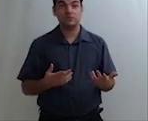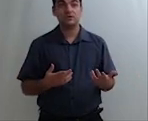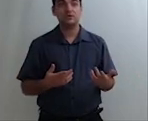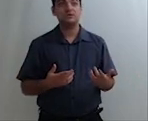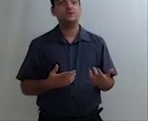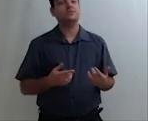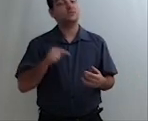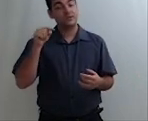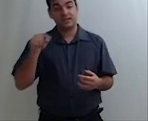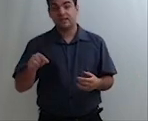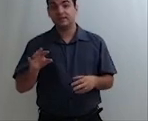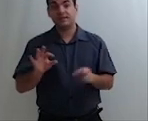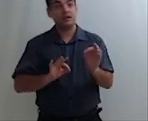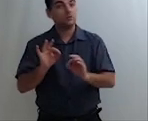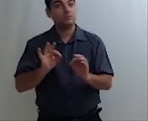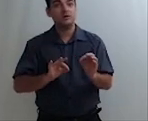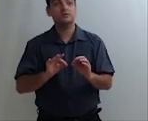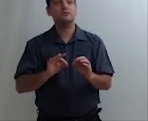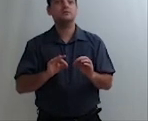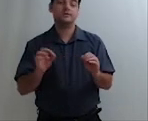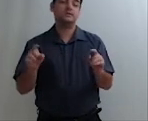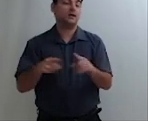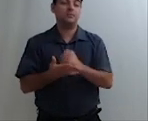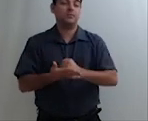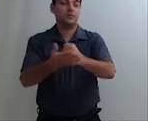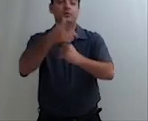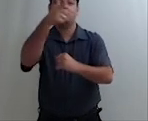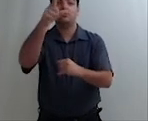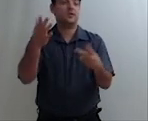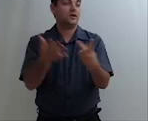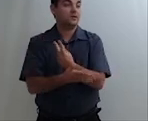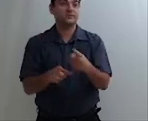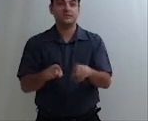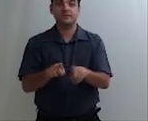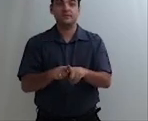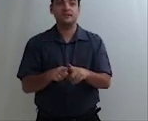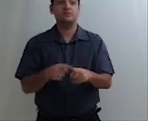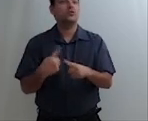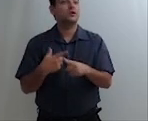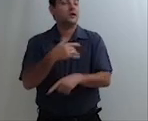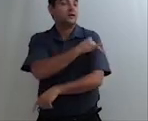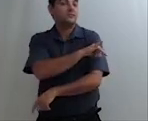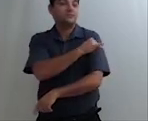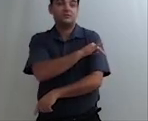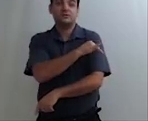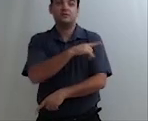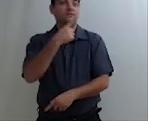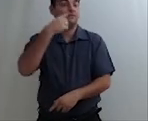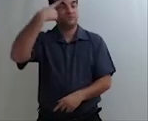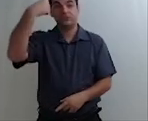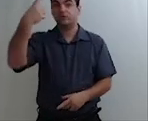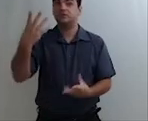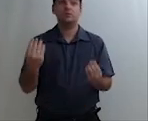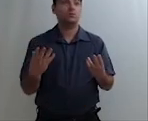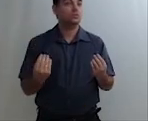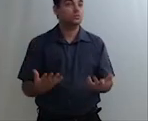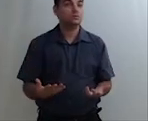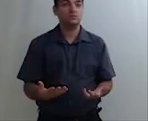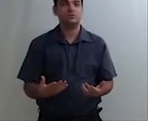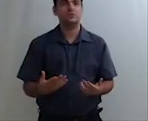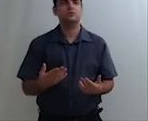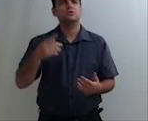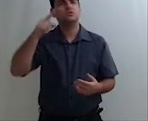igualmente outras atividades criminosas a situação de violência no Rio de Janeiro é notória nós passamos todo Dias